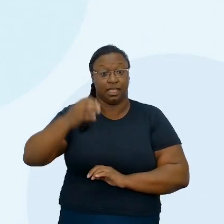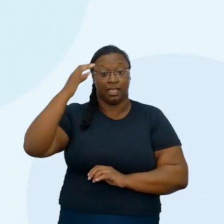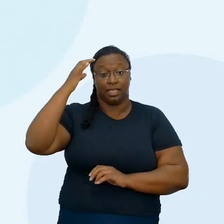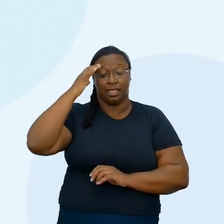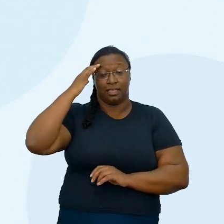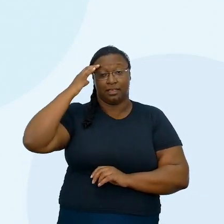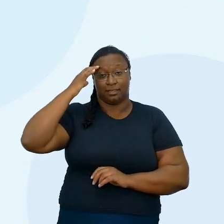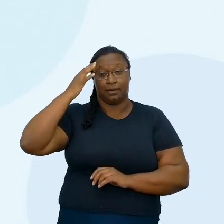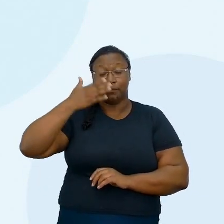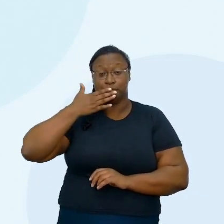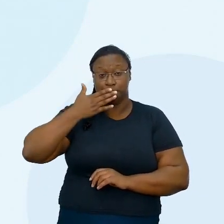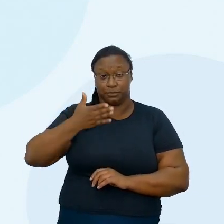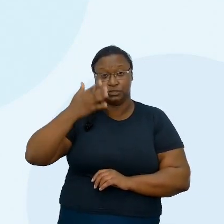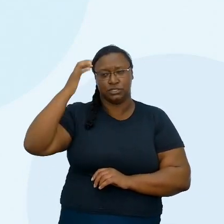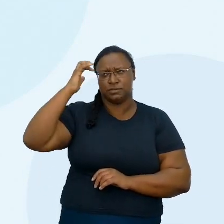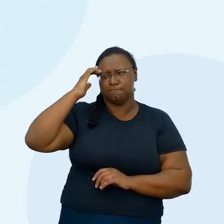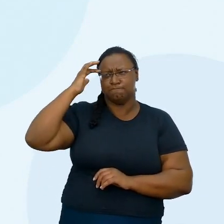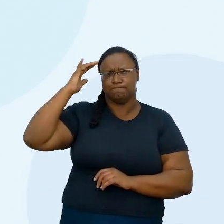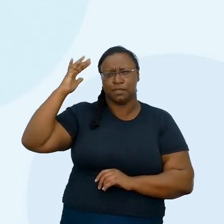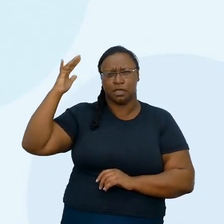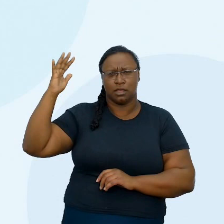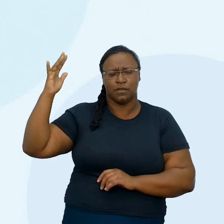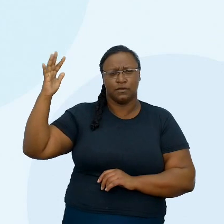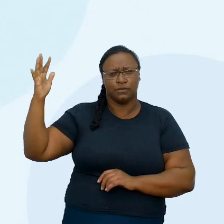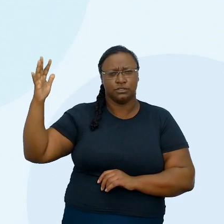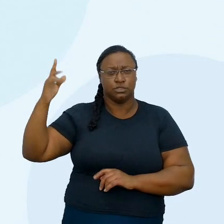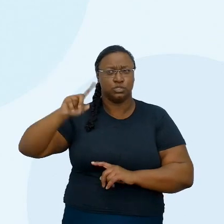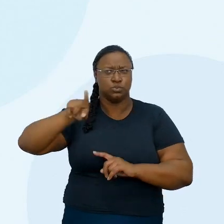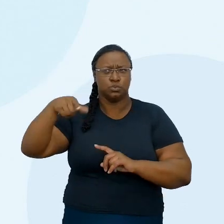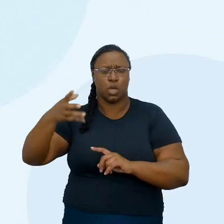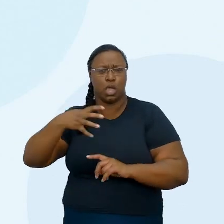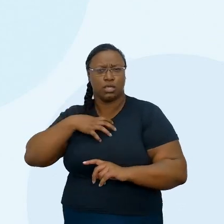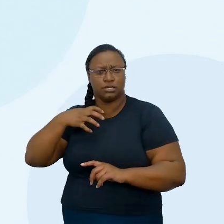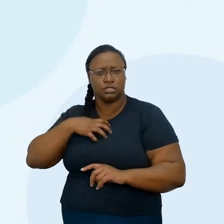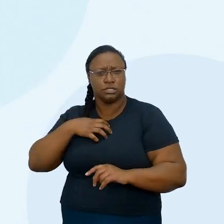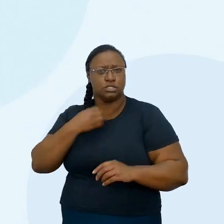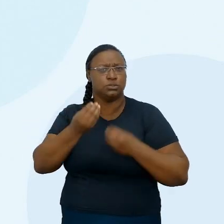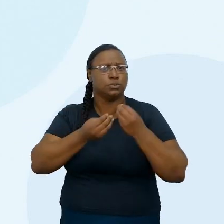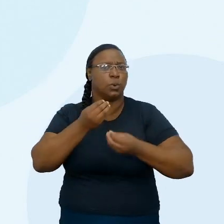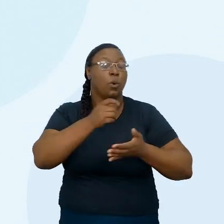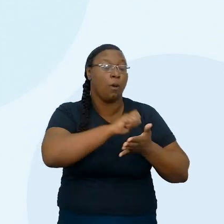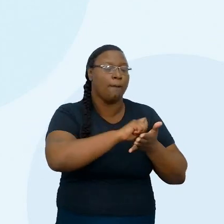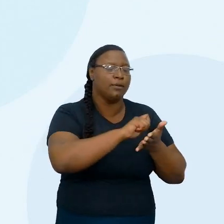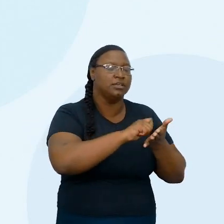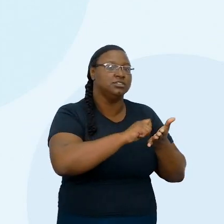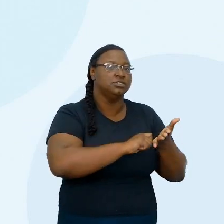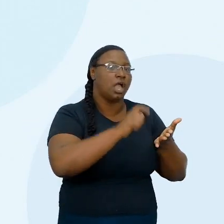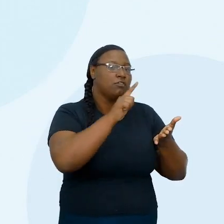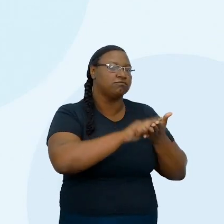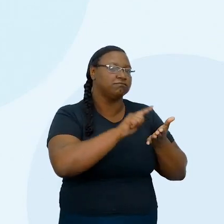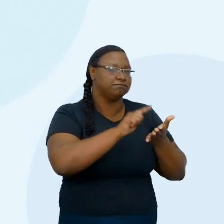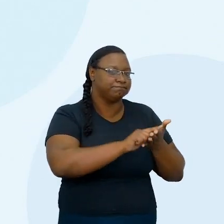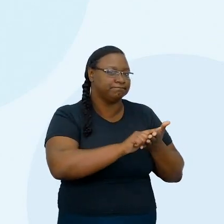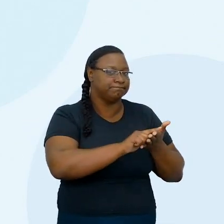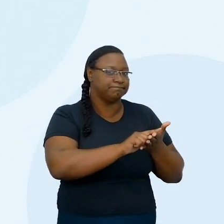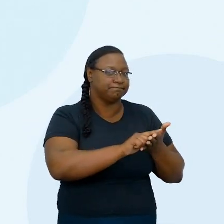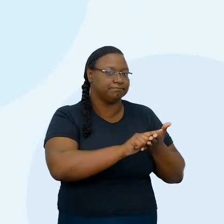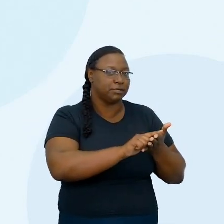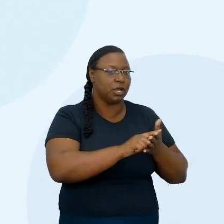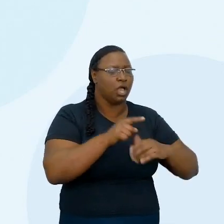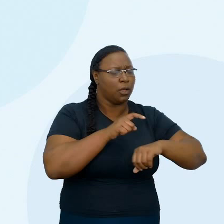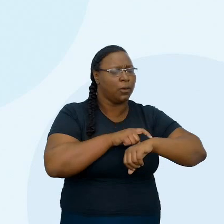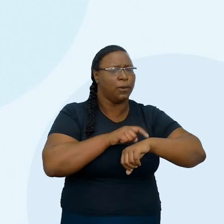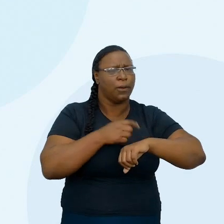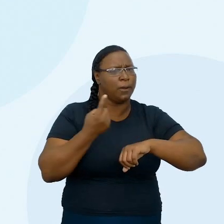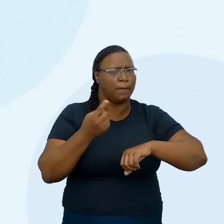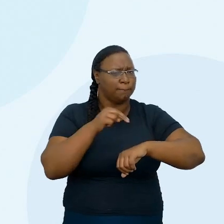vai pedir para você refletir sobre outras formas de registros em seu diário de bordo. E a gente vai dar só um minuto, Marcelo, para isso?